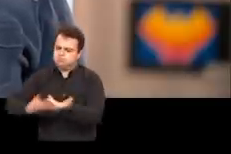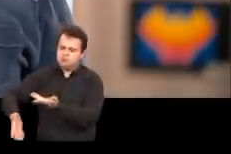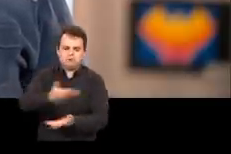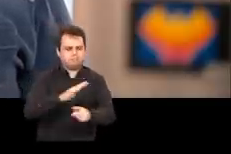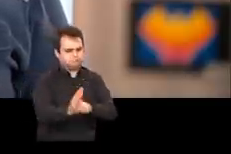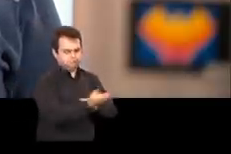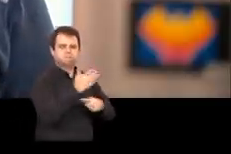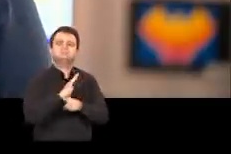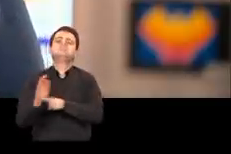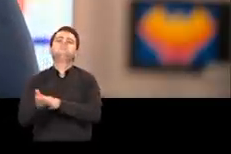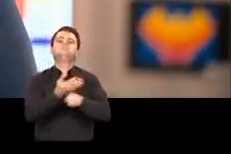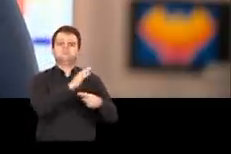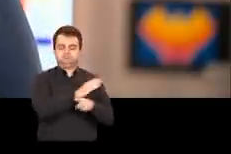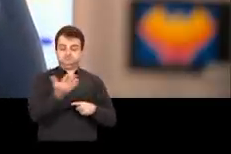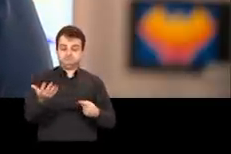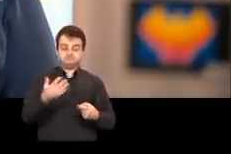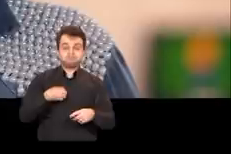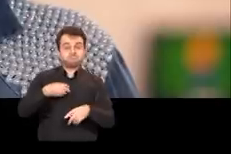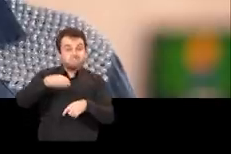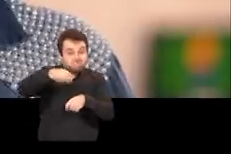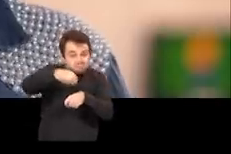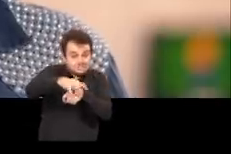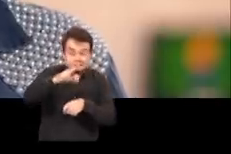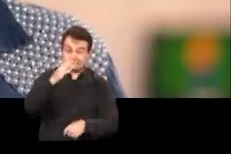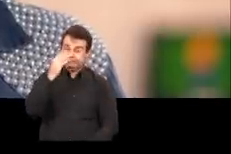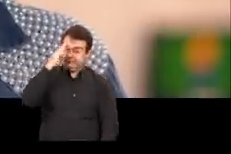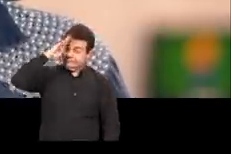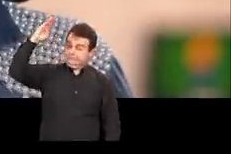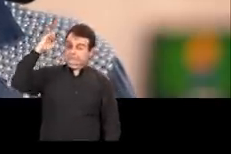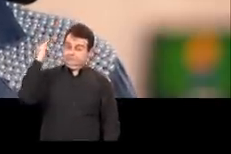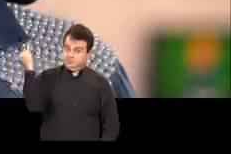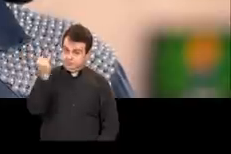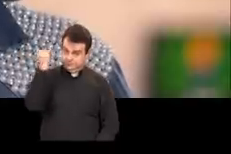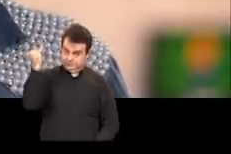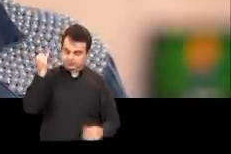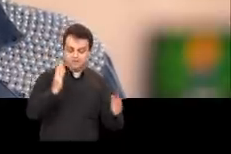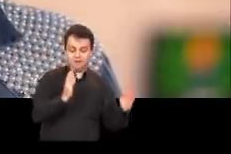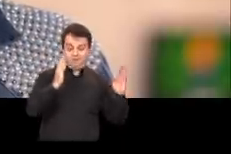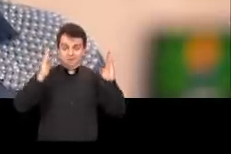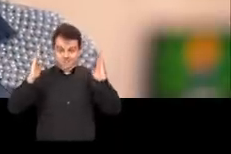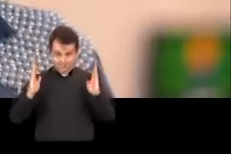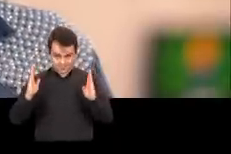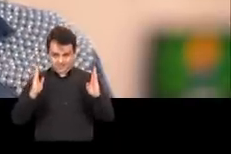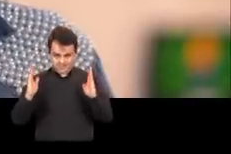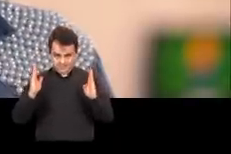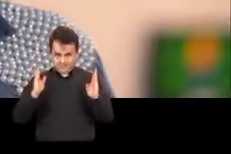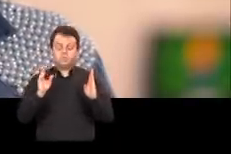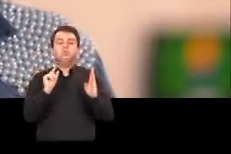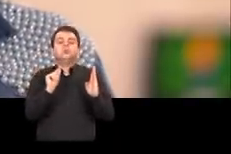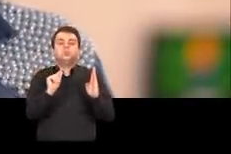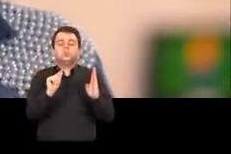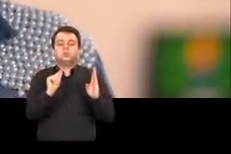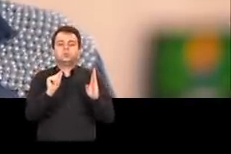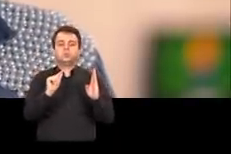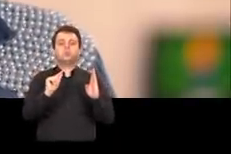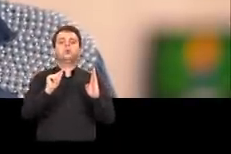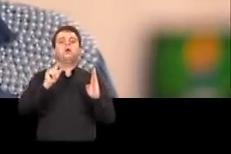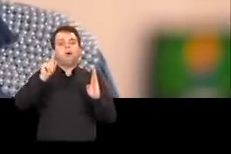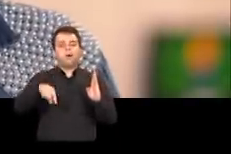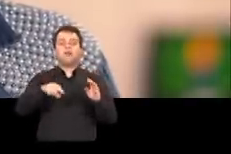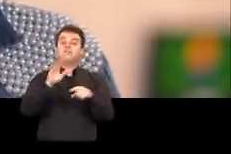também precisamos enfatizar que, nessa nova etapa da construção dos materiais com o uso